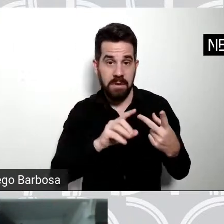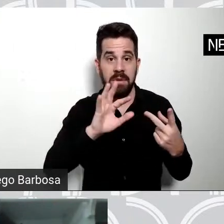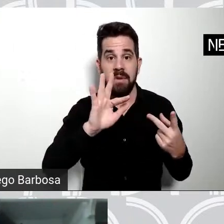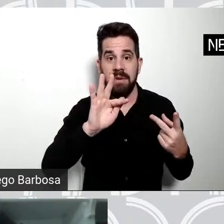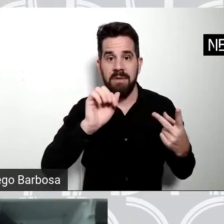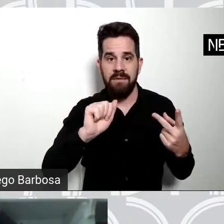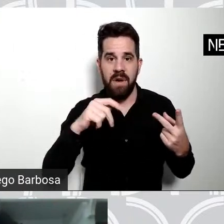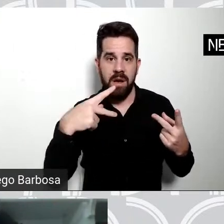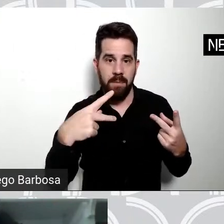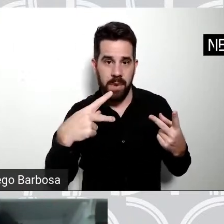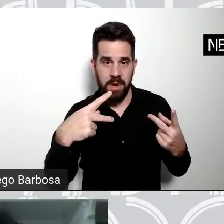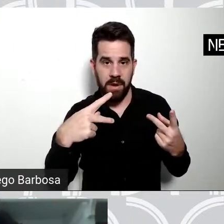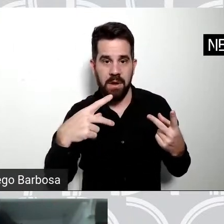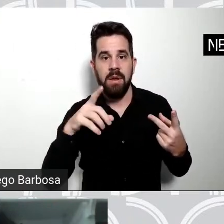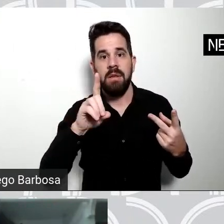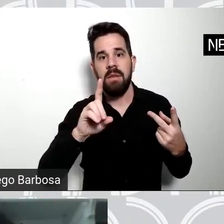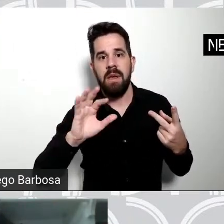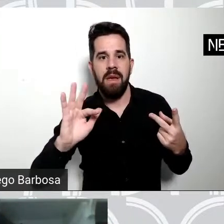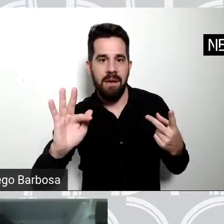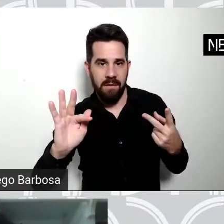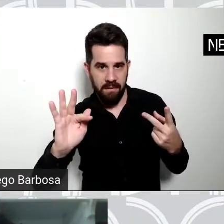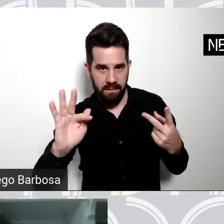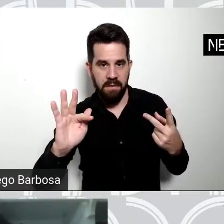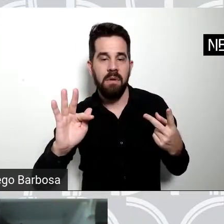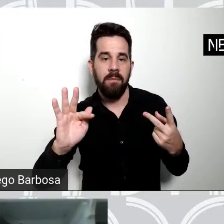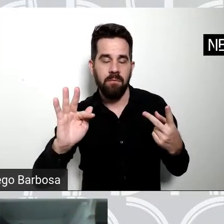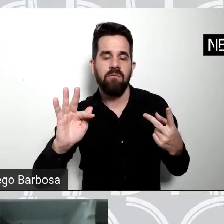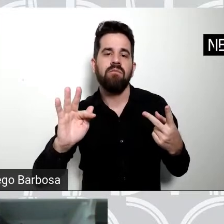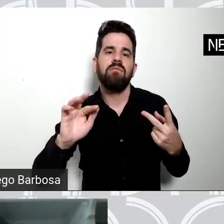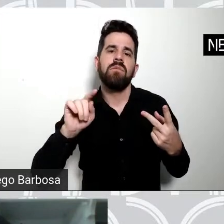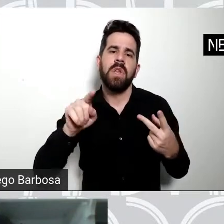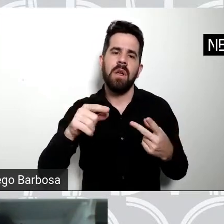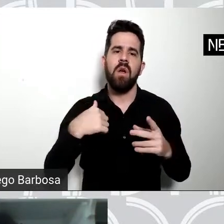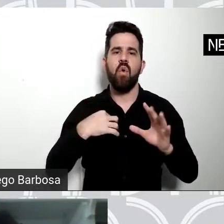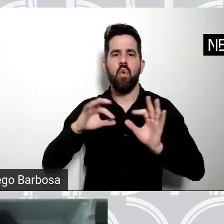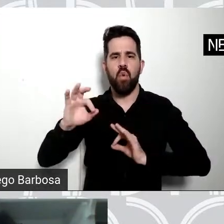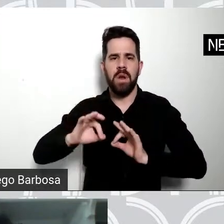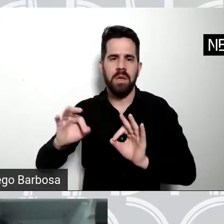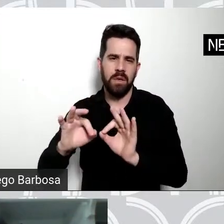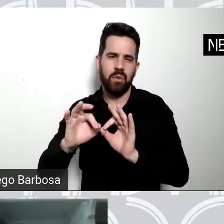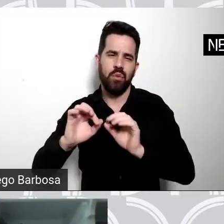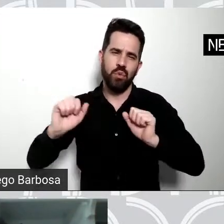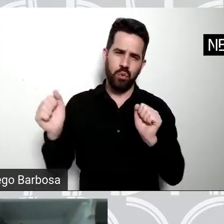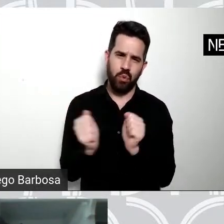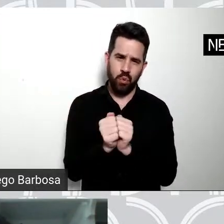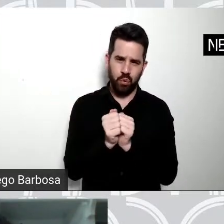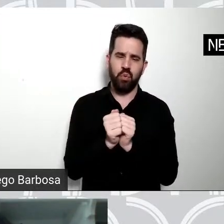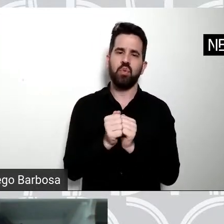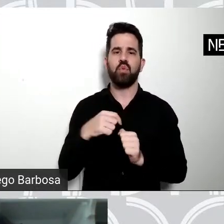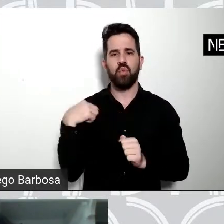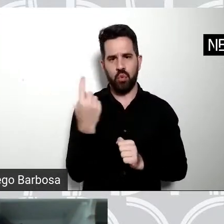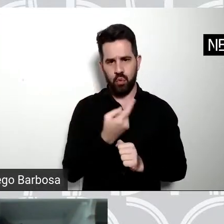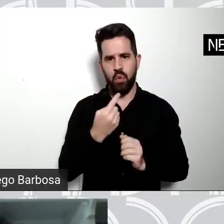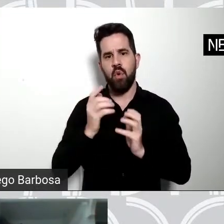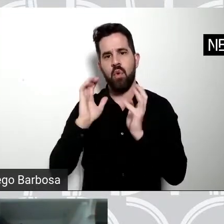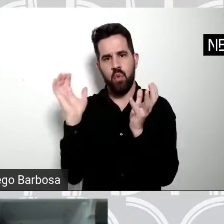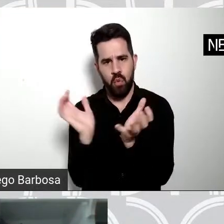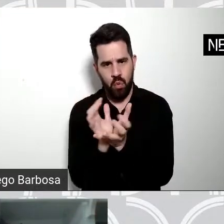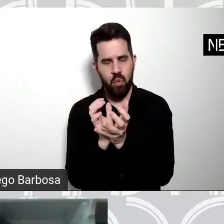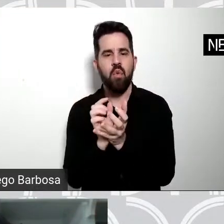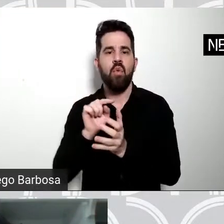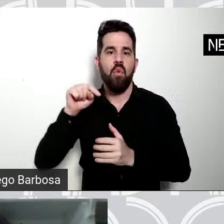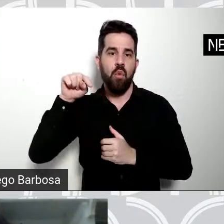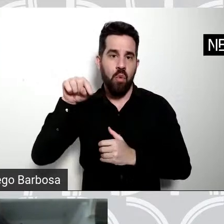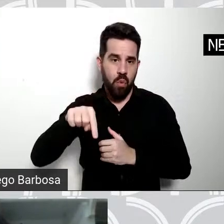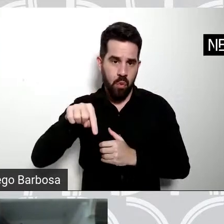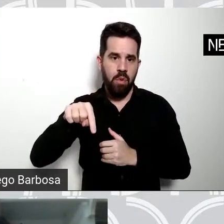Agradeço de coração aos organizadores que, junto comigo, permitiram esse evento